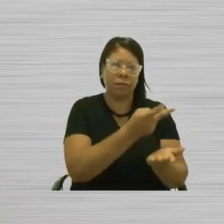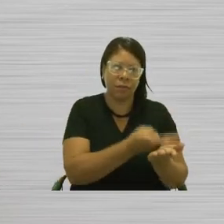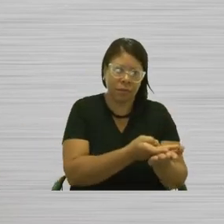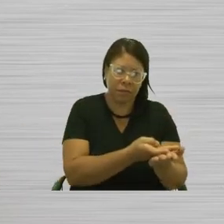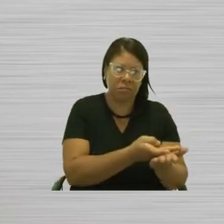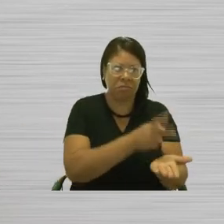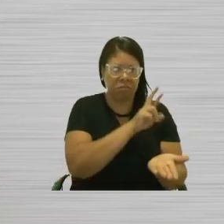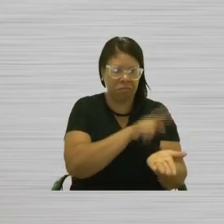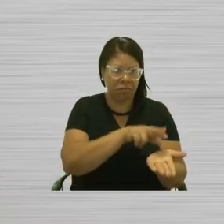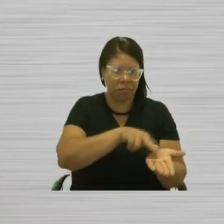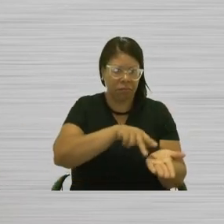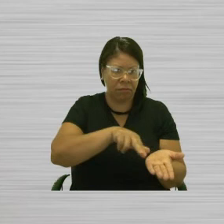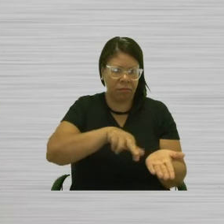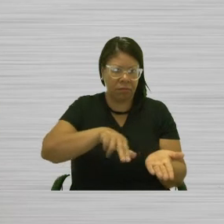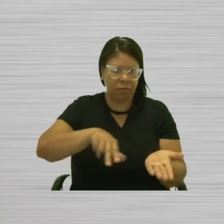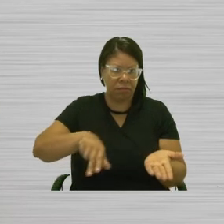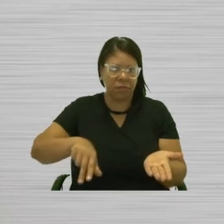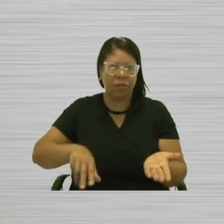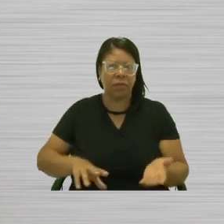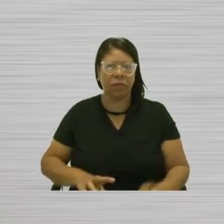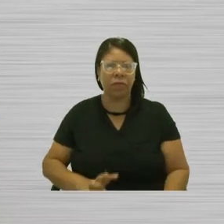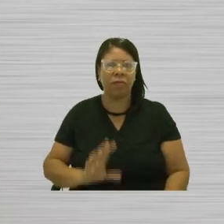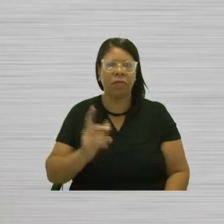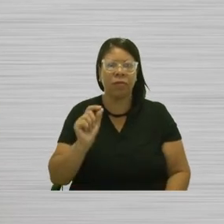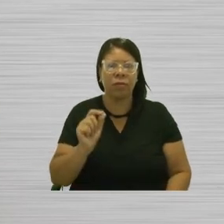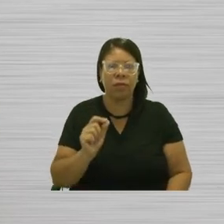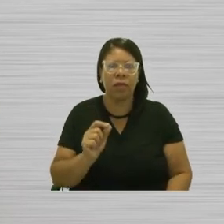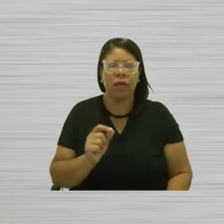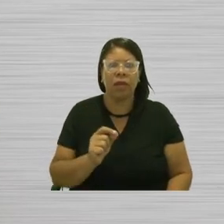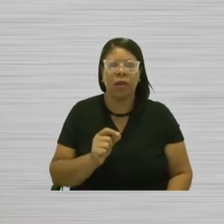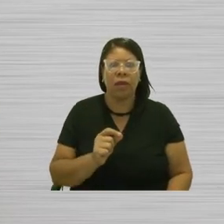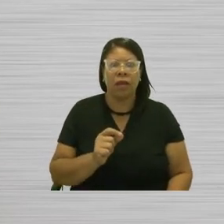no terceiro quadrimestre, ele fez, em média,